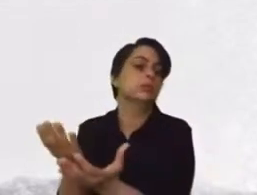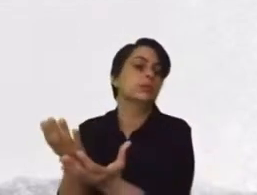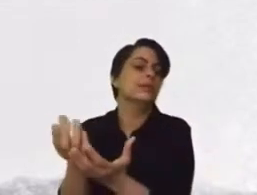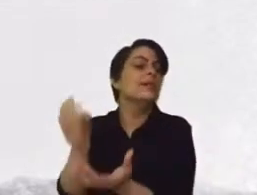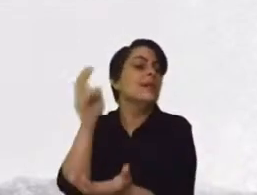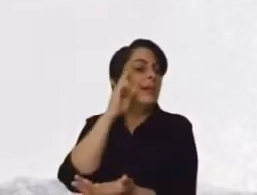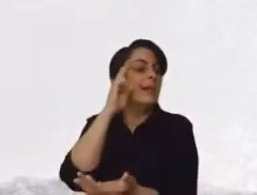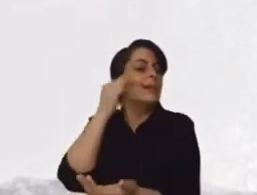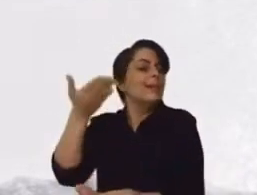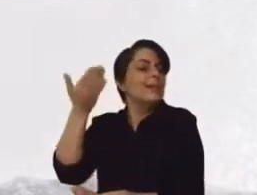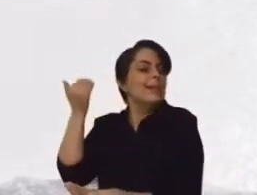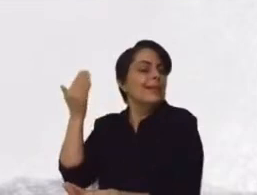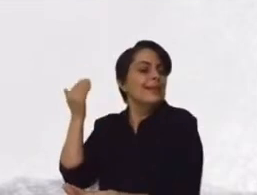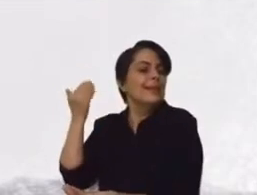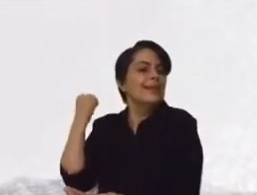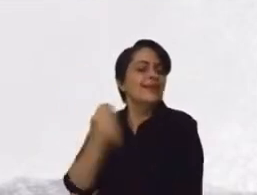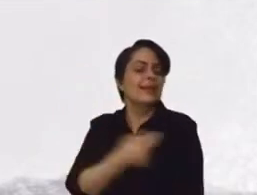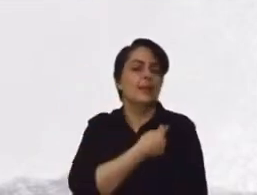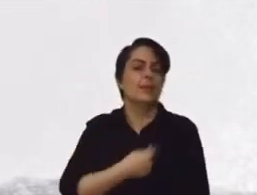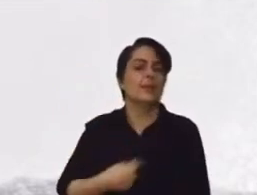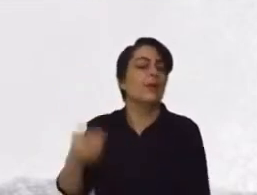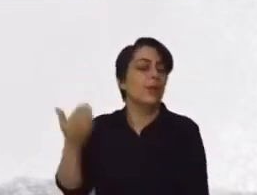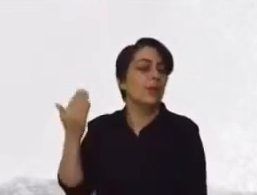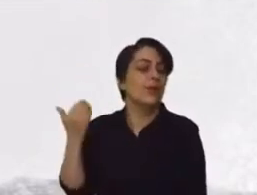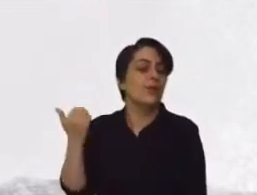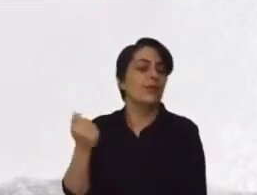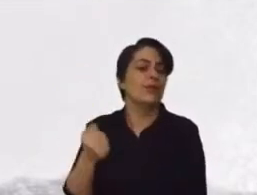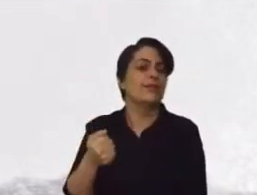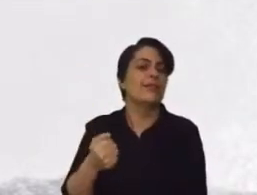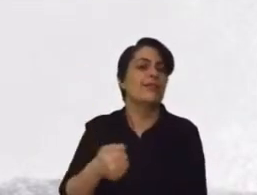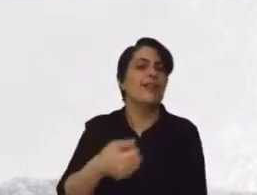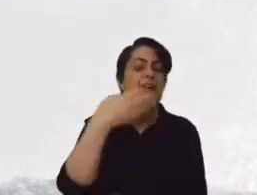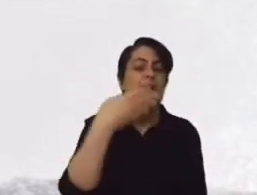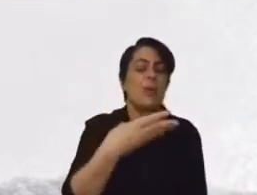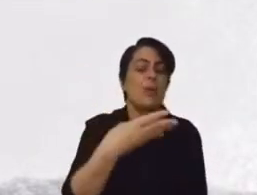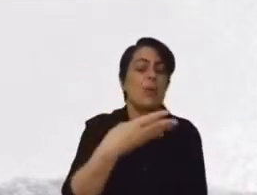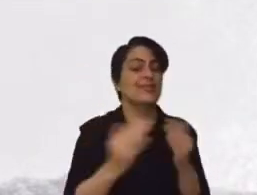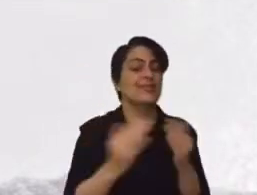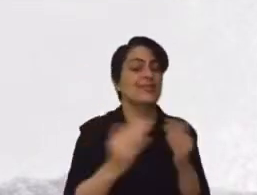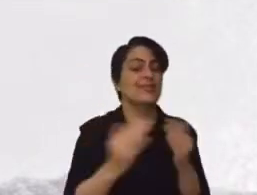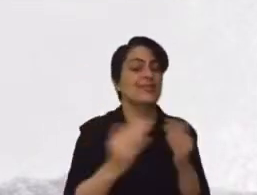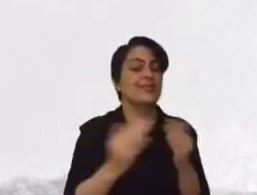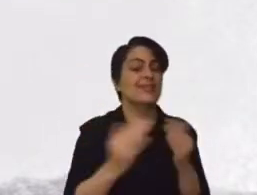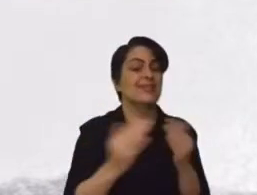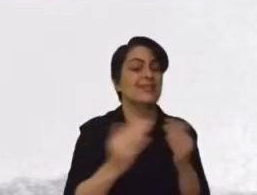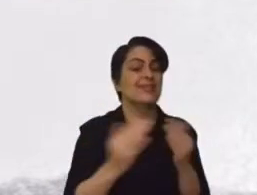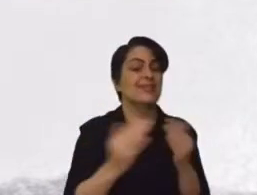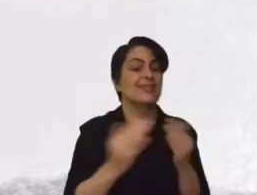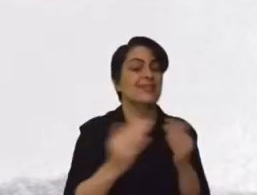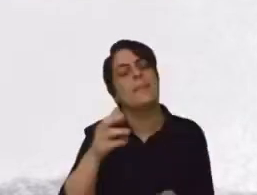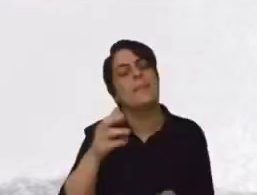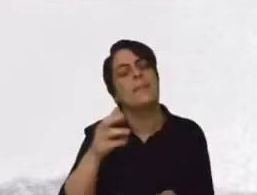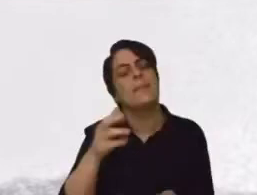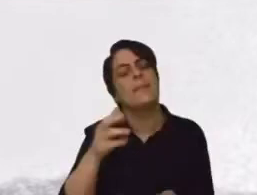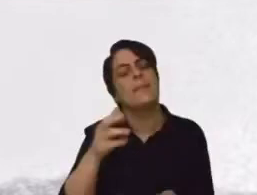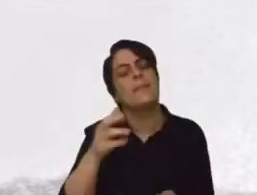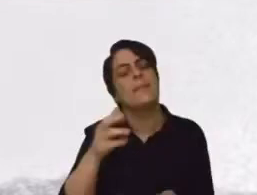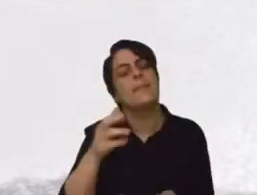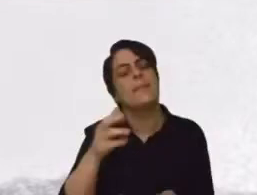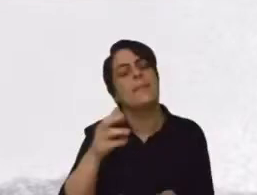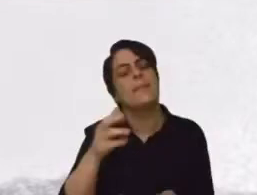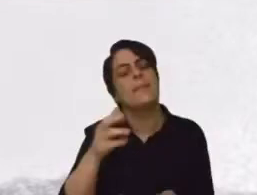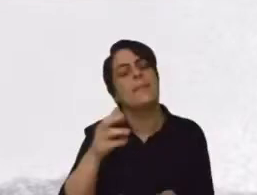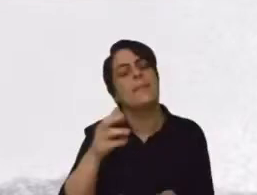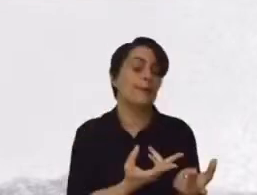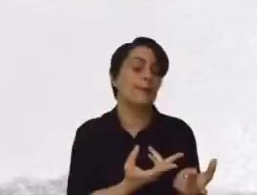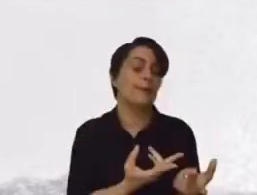deixei o governo, a gente vendia quase 4 milhões de carros por ano. Agora, então, querida Carmen, querido Sérgio,